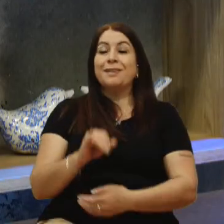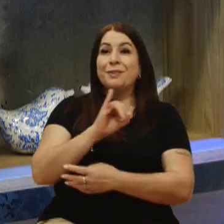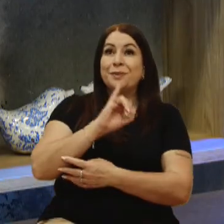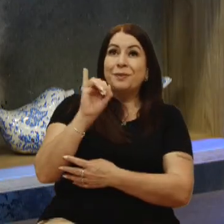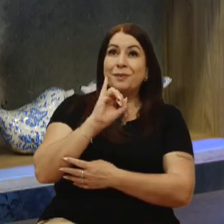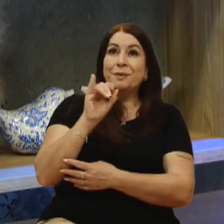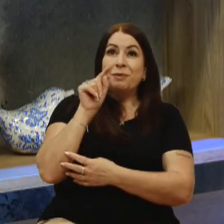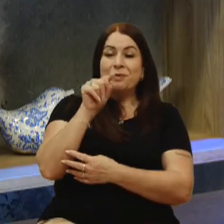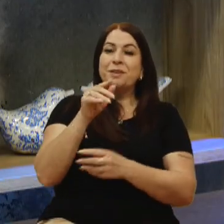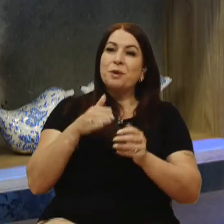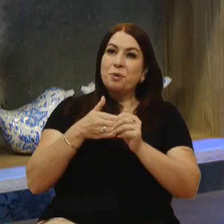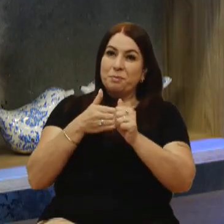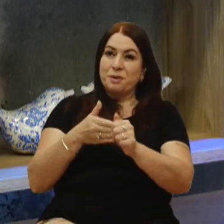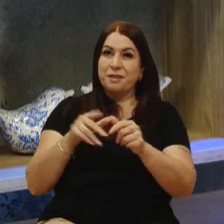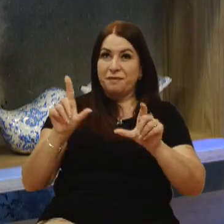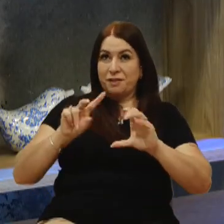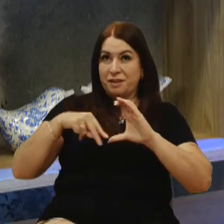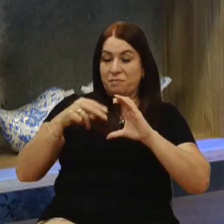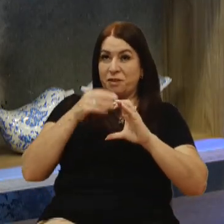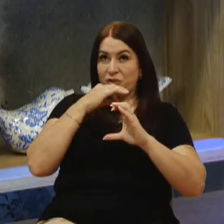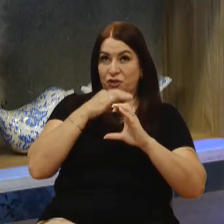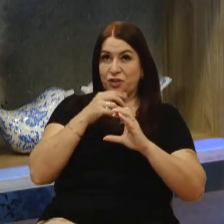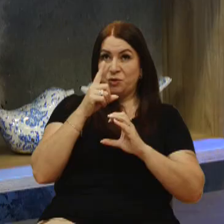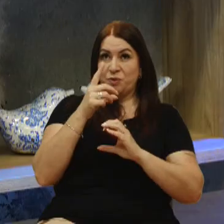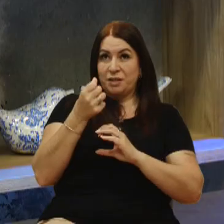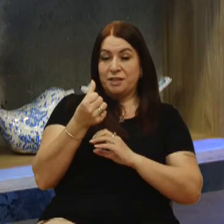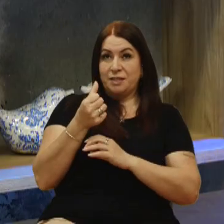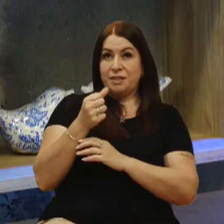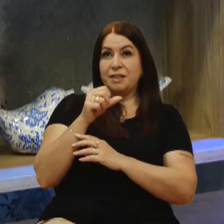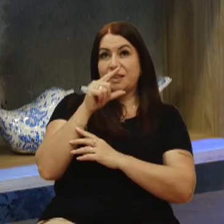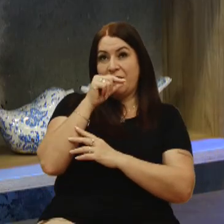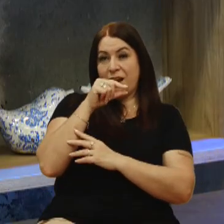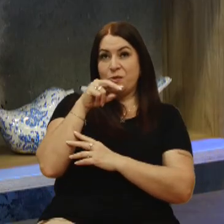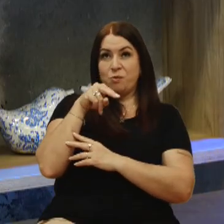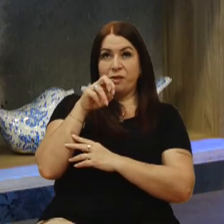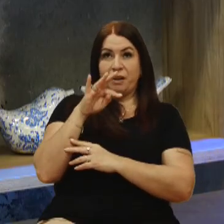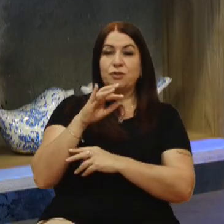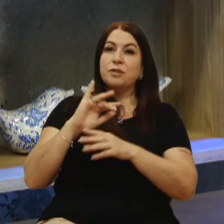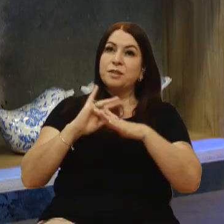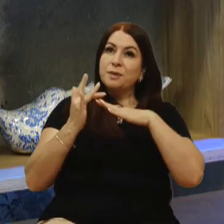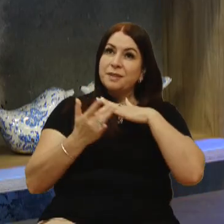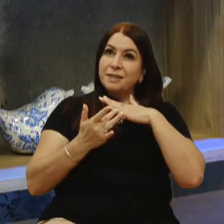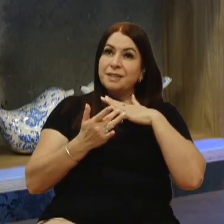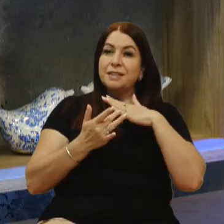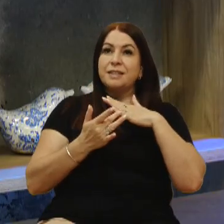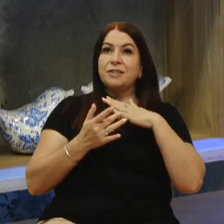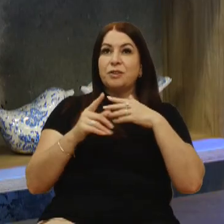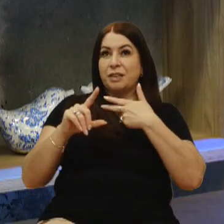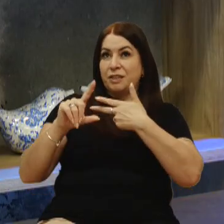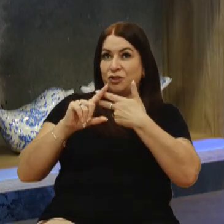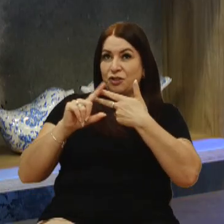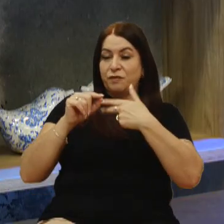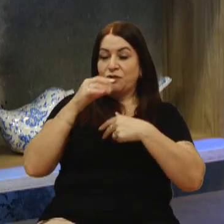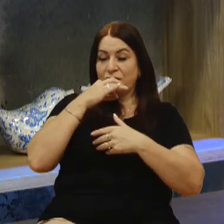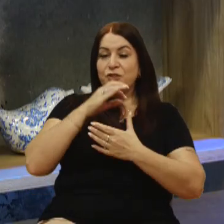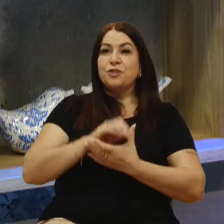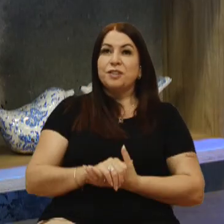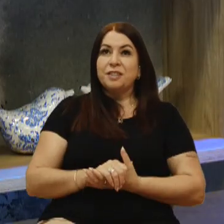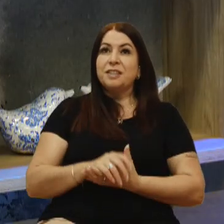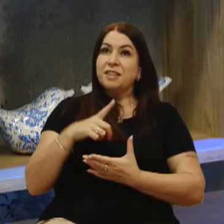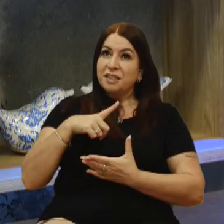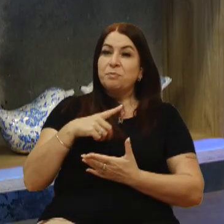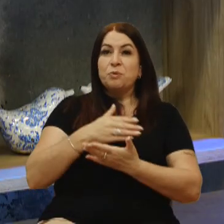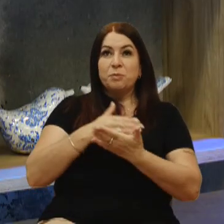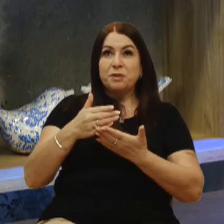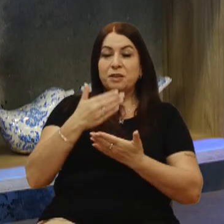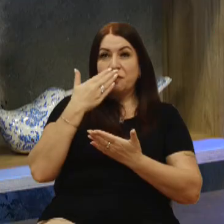Olá para você que acompanha a TV Câmara Caxias, o canal 16 da Claronet e as redes sociais do Legislativo Caxiense. Estamos